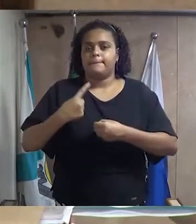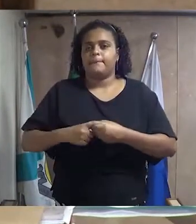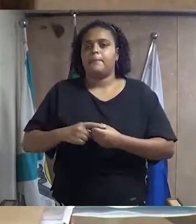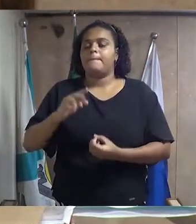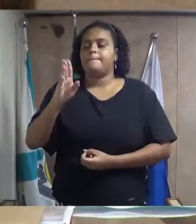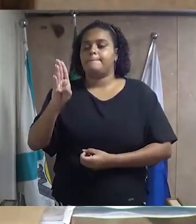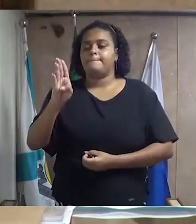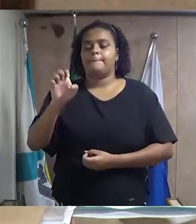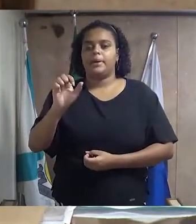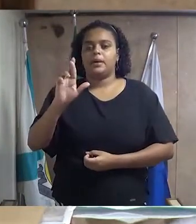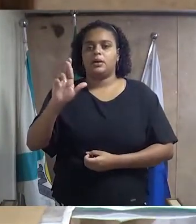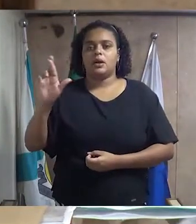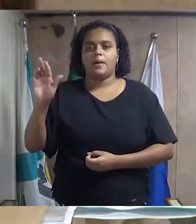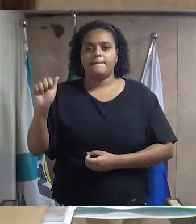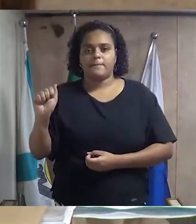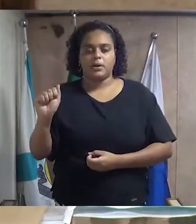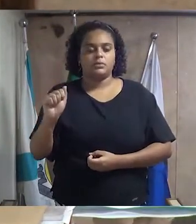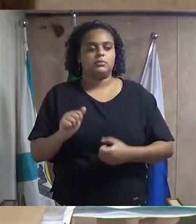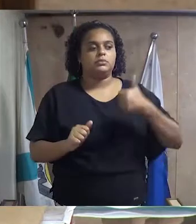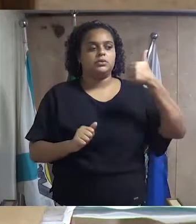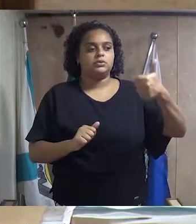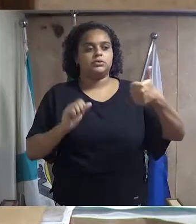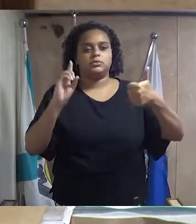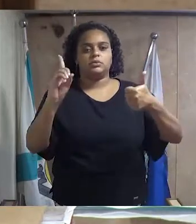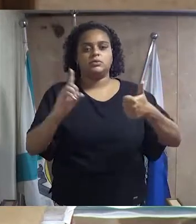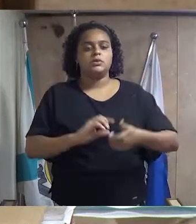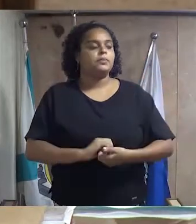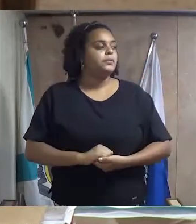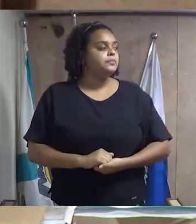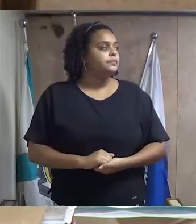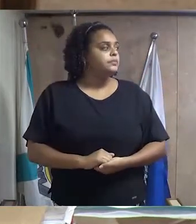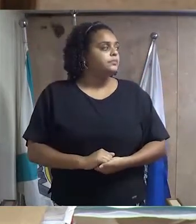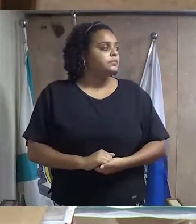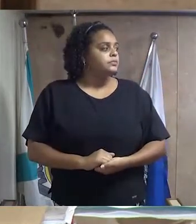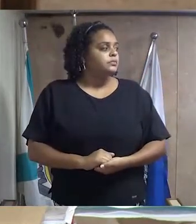primeiro distrito desse município.